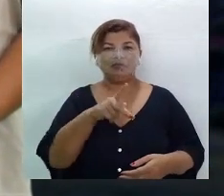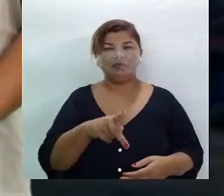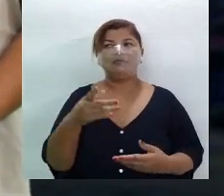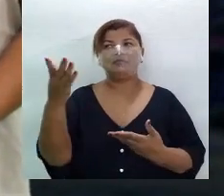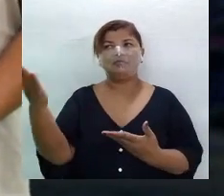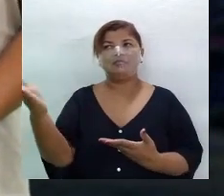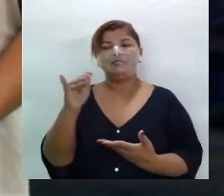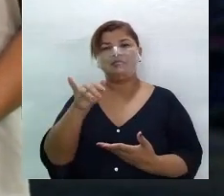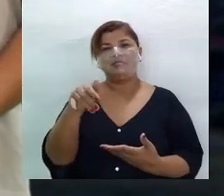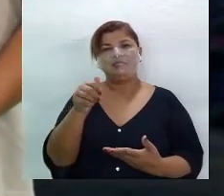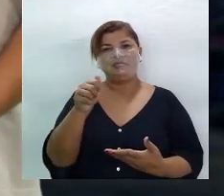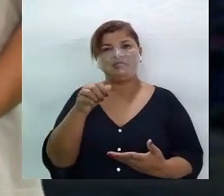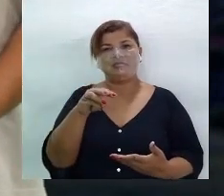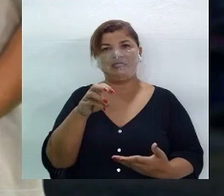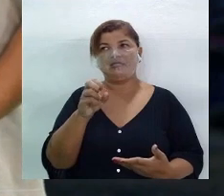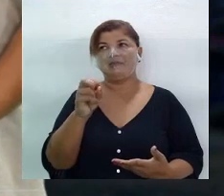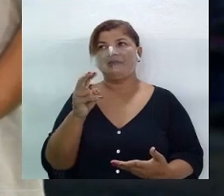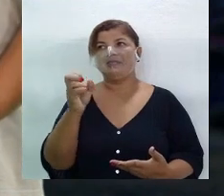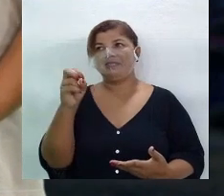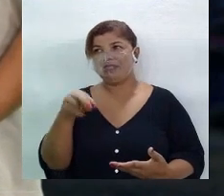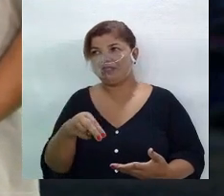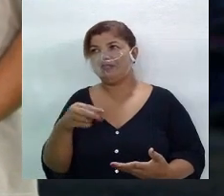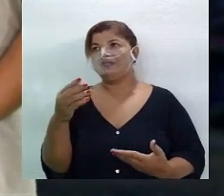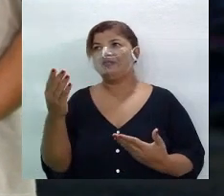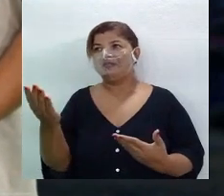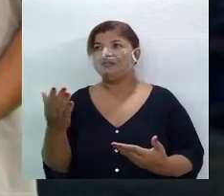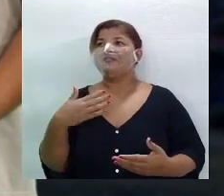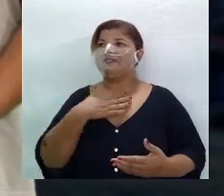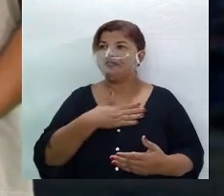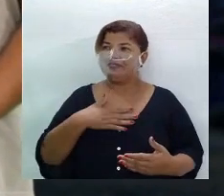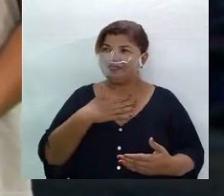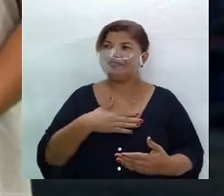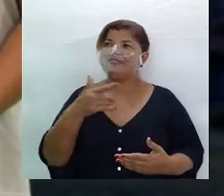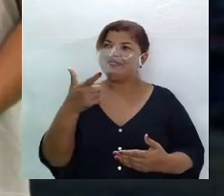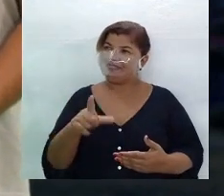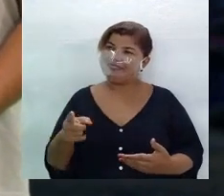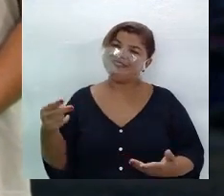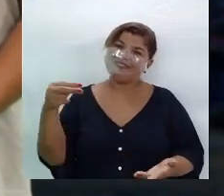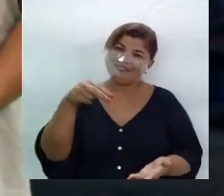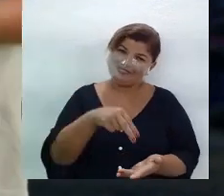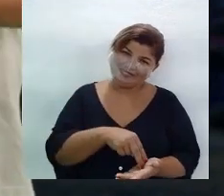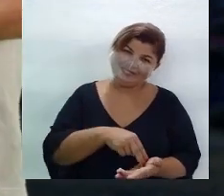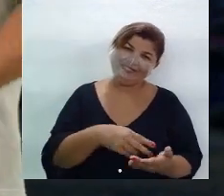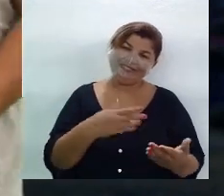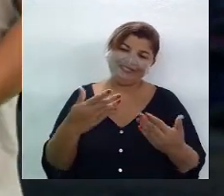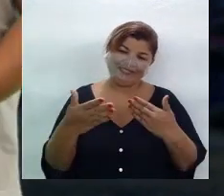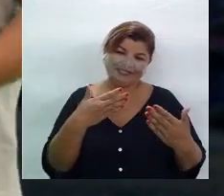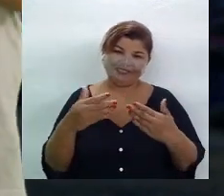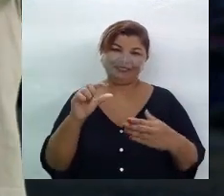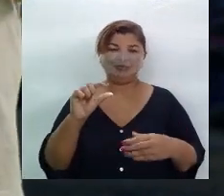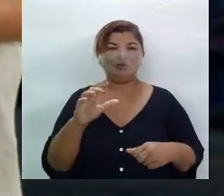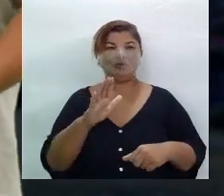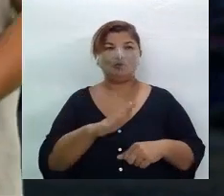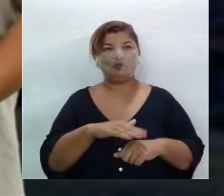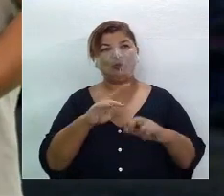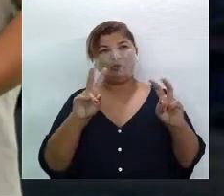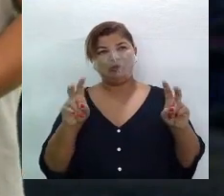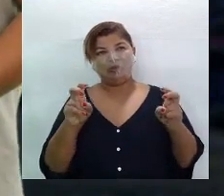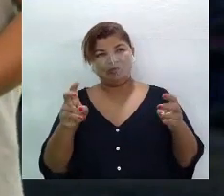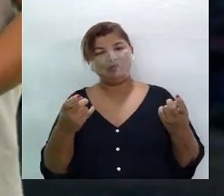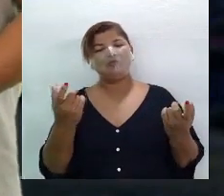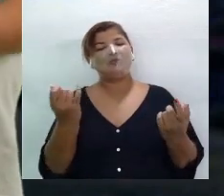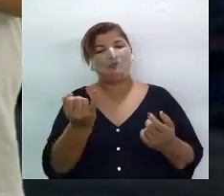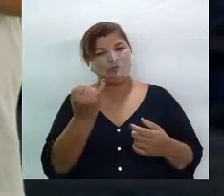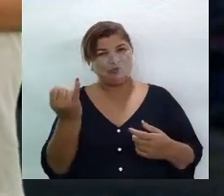Professor Jamerson, tudo bom, professor? Tudo bem, professor Robson. Grande satisfação estar aqui novamente, para conversarmos um pouco sobre esse assunto que nos